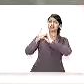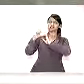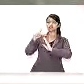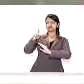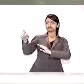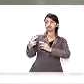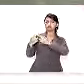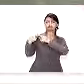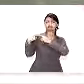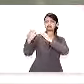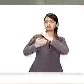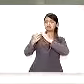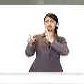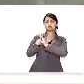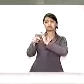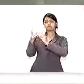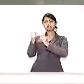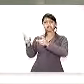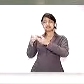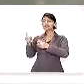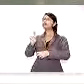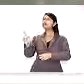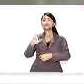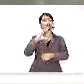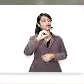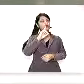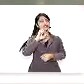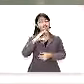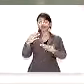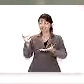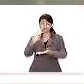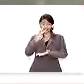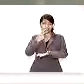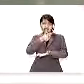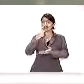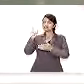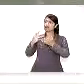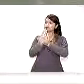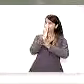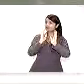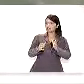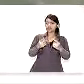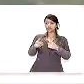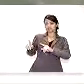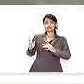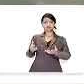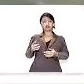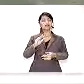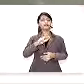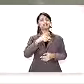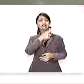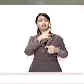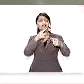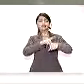esse órgão aqui como é que chama da Fazenda codec codec agora não não é possível saber qual é o o tempo de